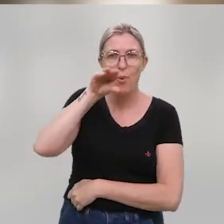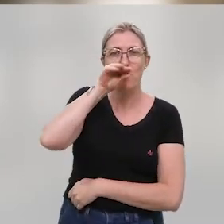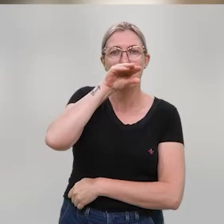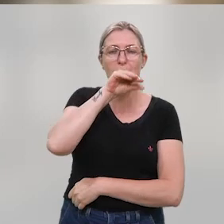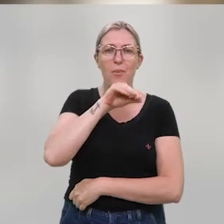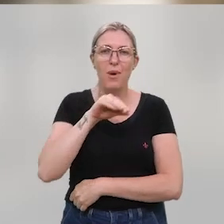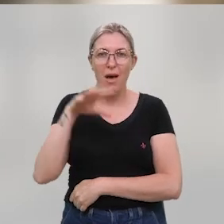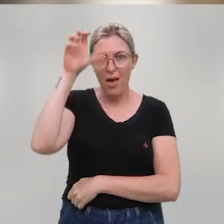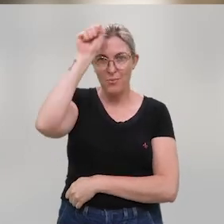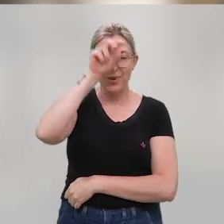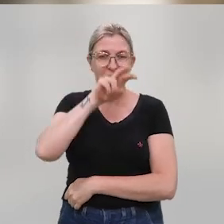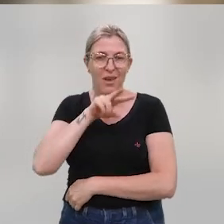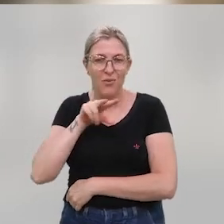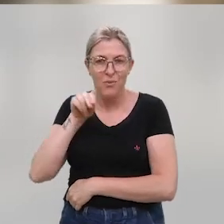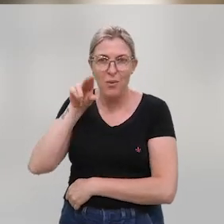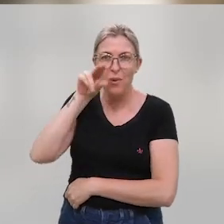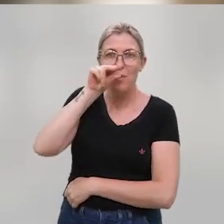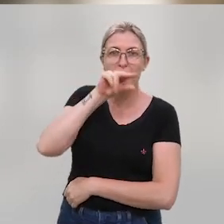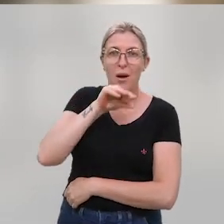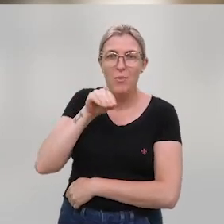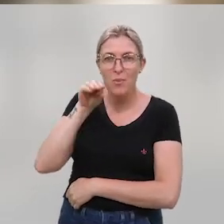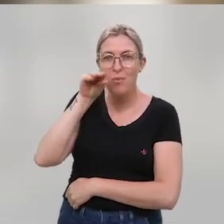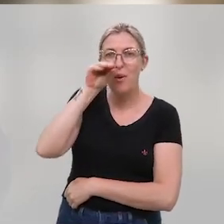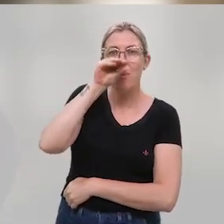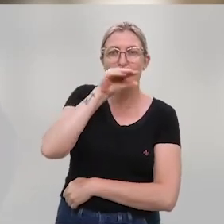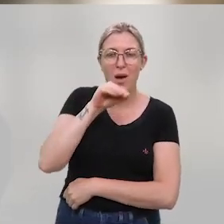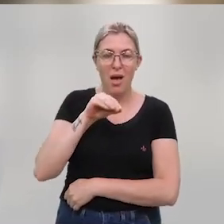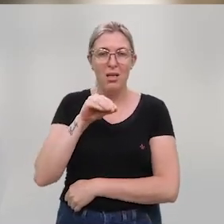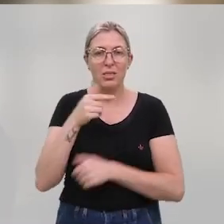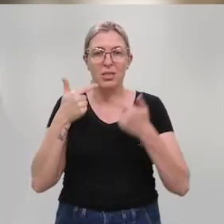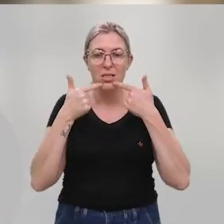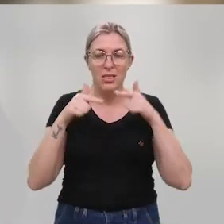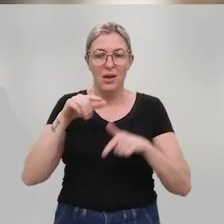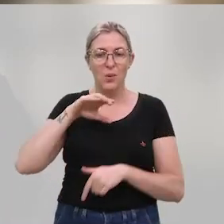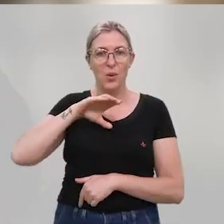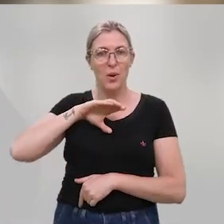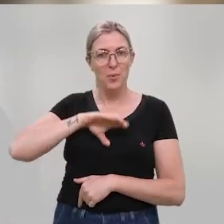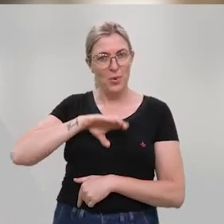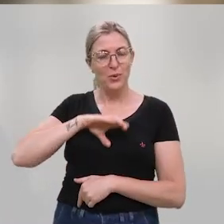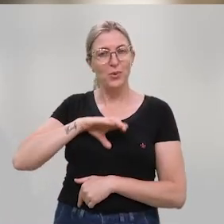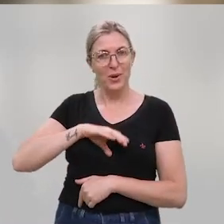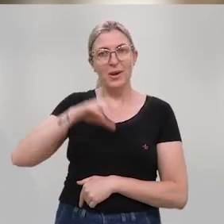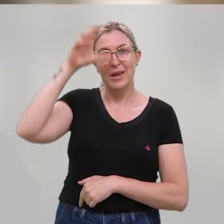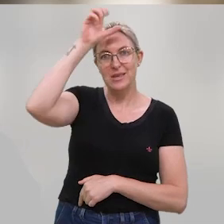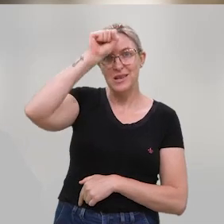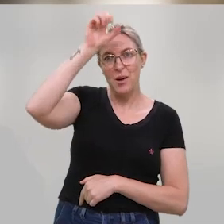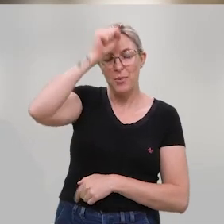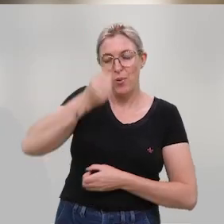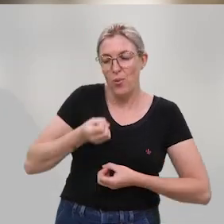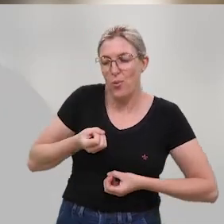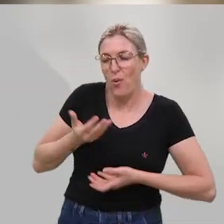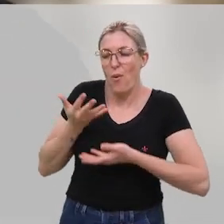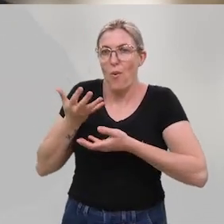na verbalização, no correto falar da língua portuguesa,